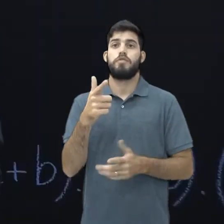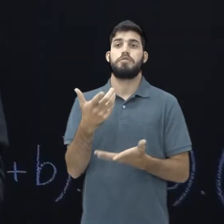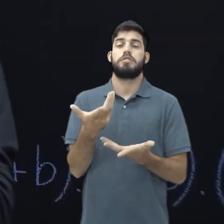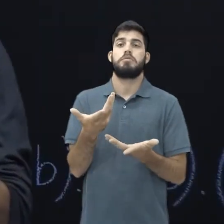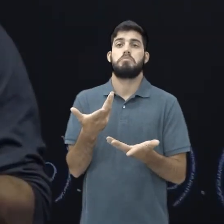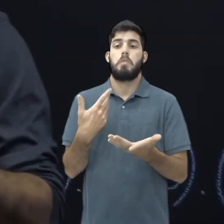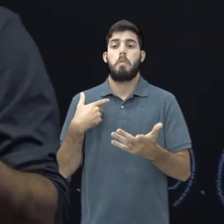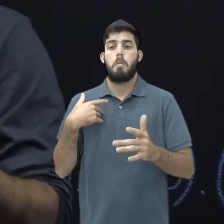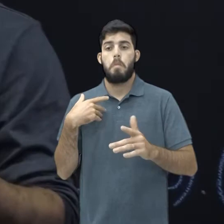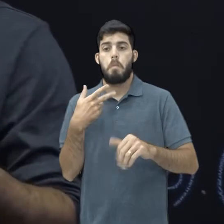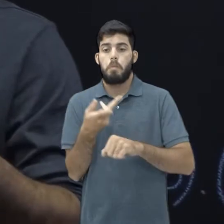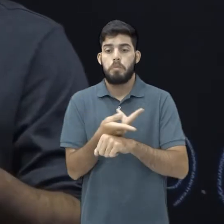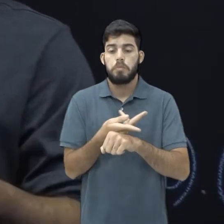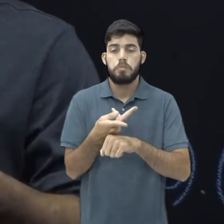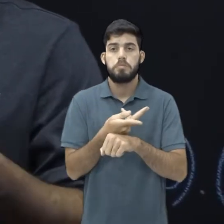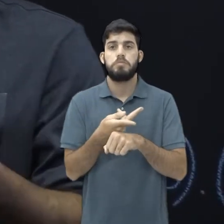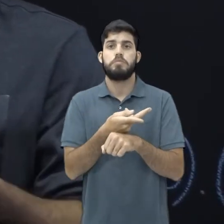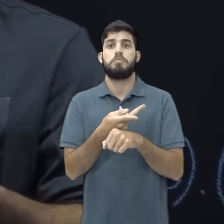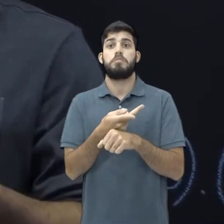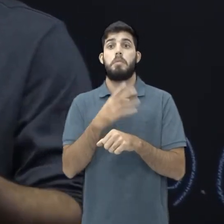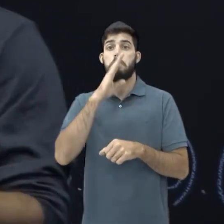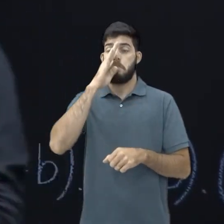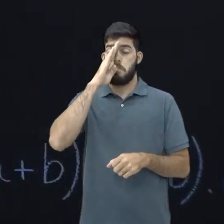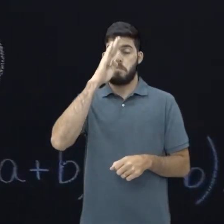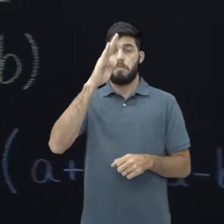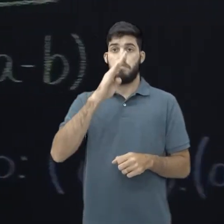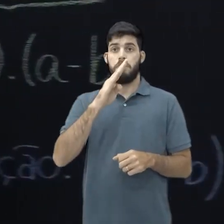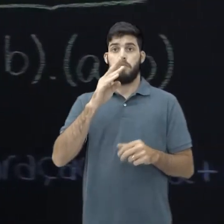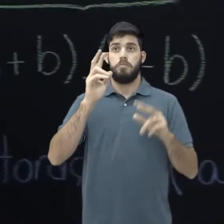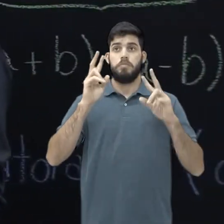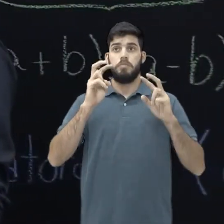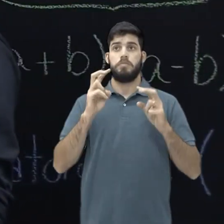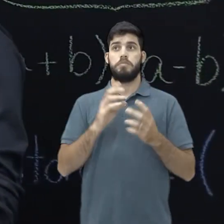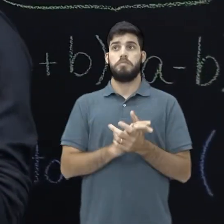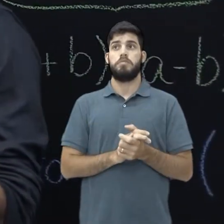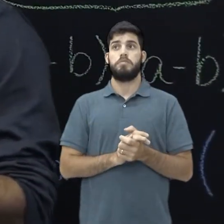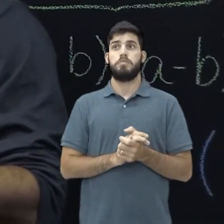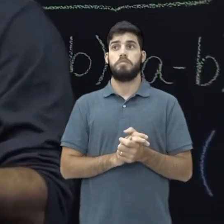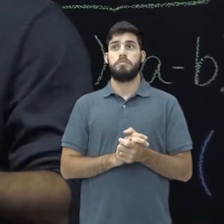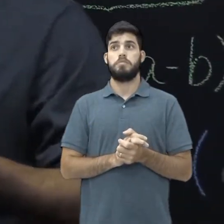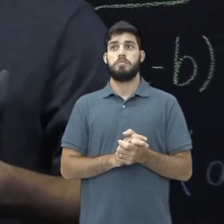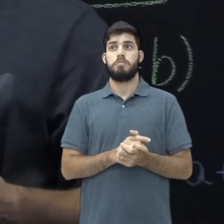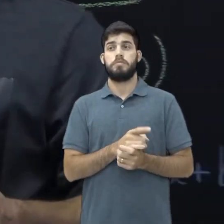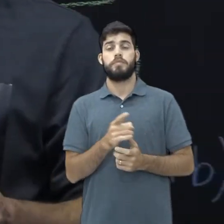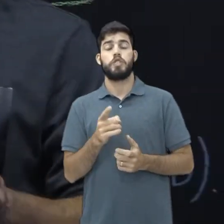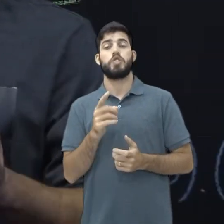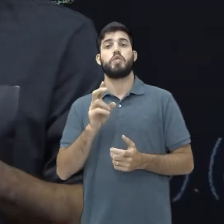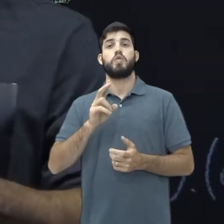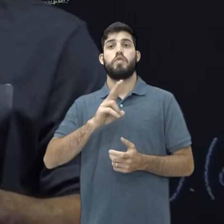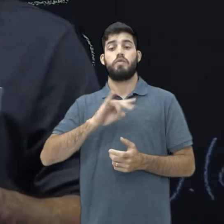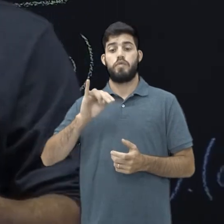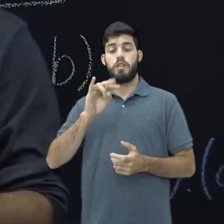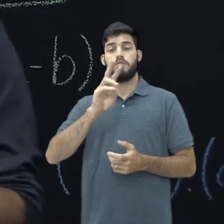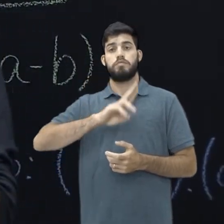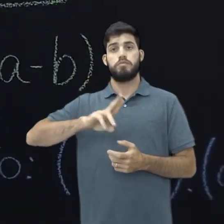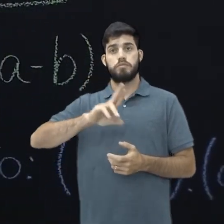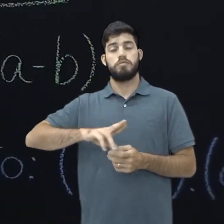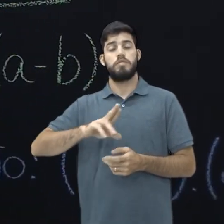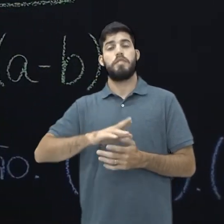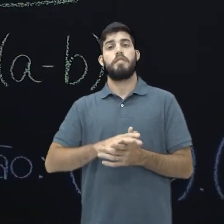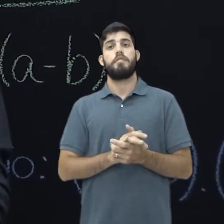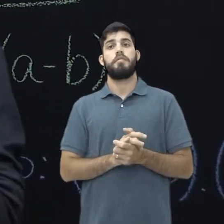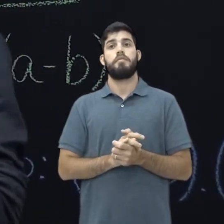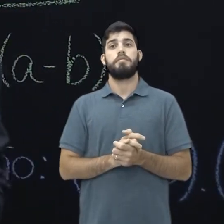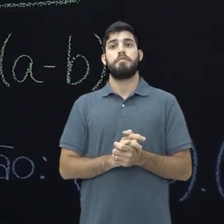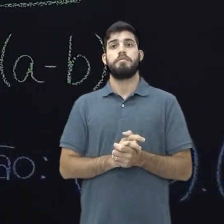fatoração, principalmente se o assunto a seguir, que você vai utilizar a fatoração, aliás, for fração